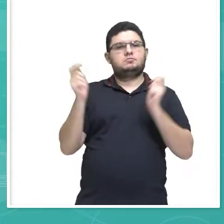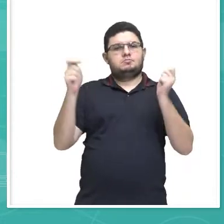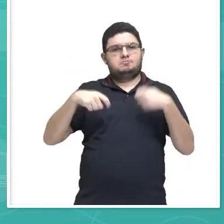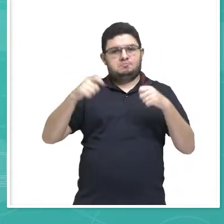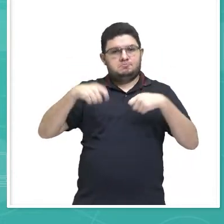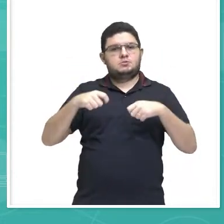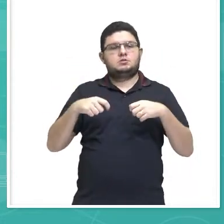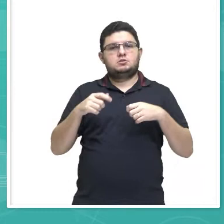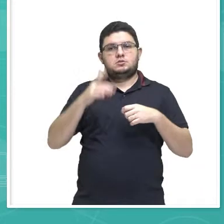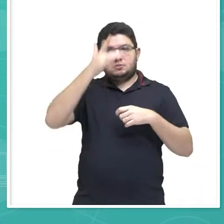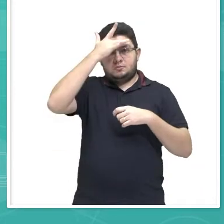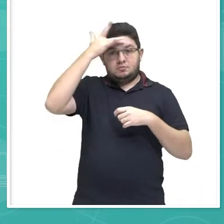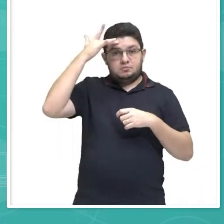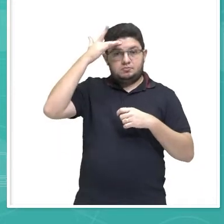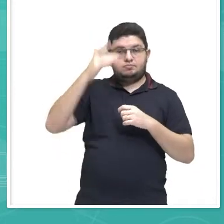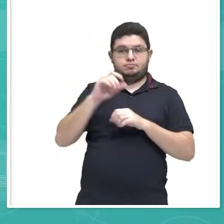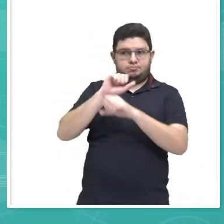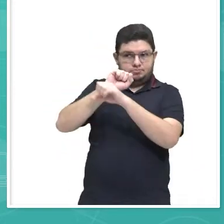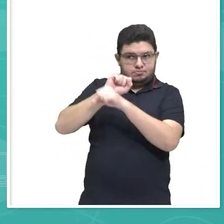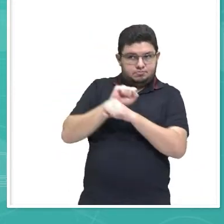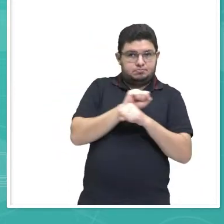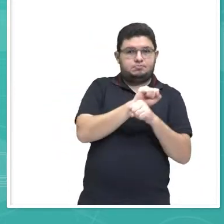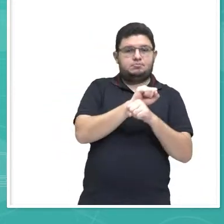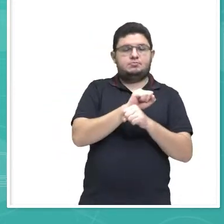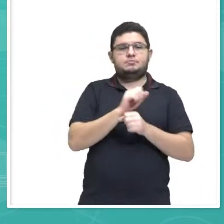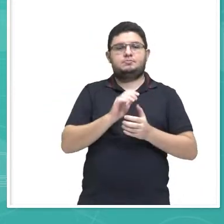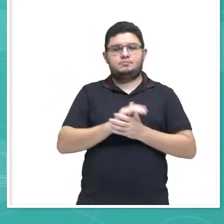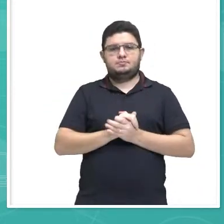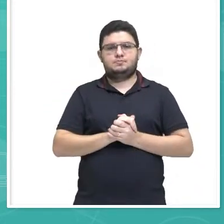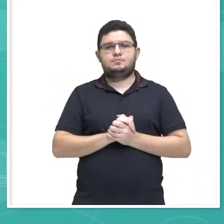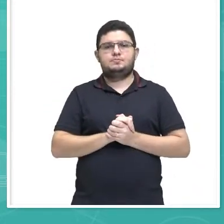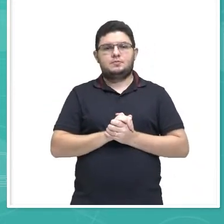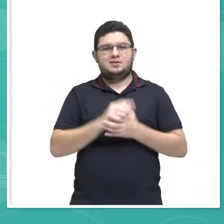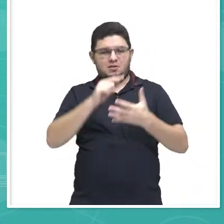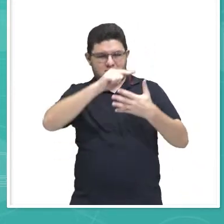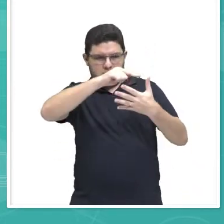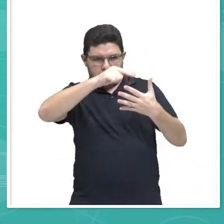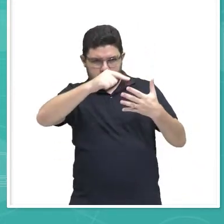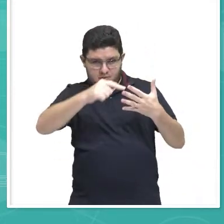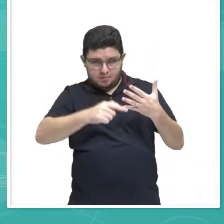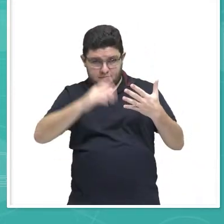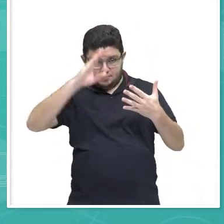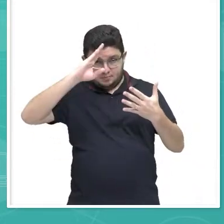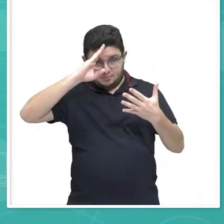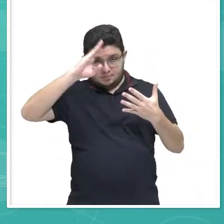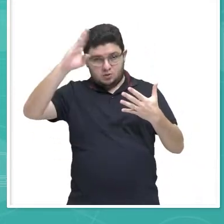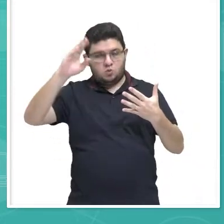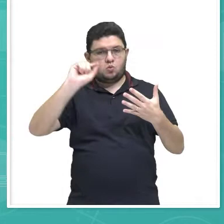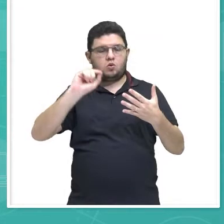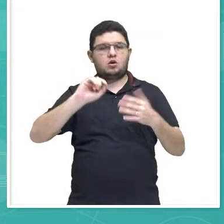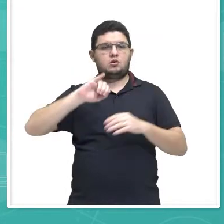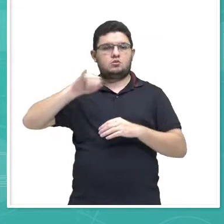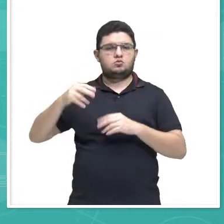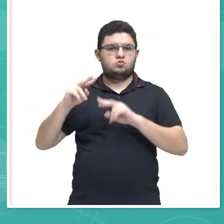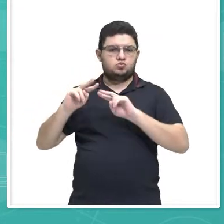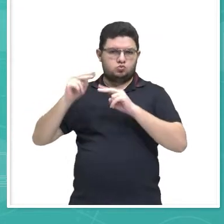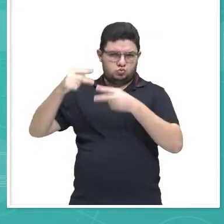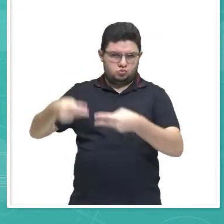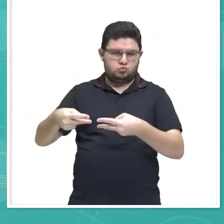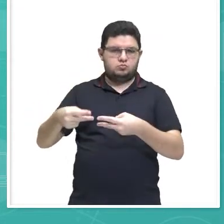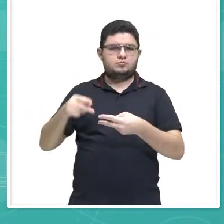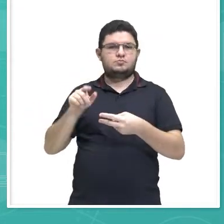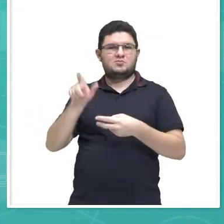se defender. Tá? Então, esses foram os principais princípios criados aí no momento em que o Jigoro